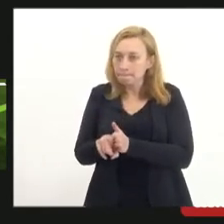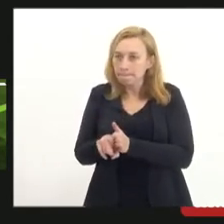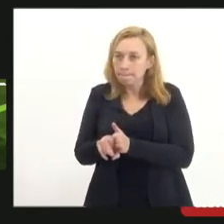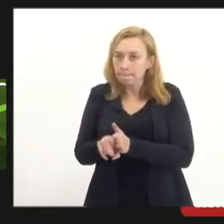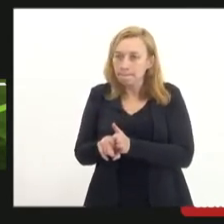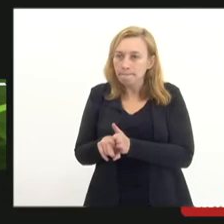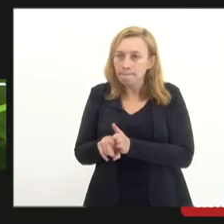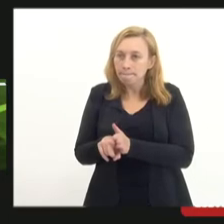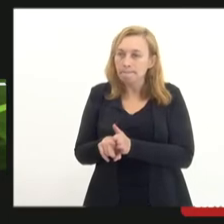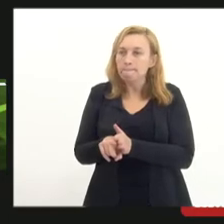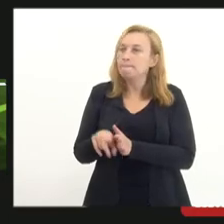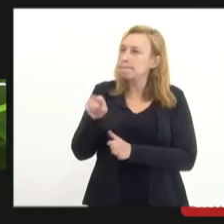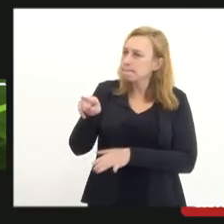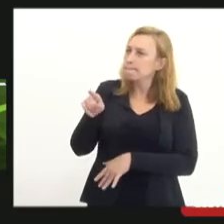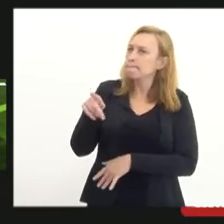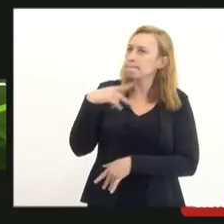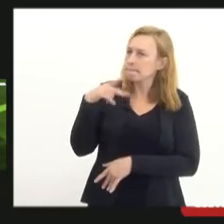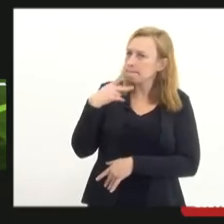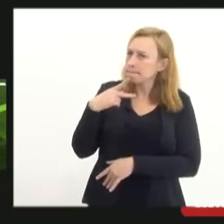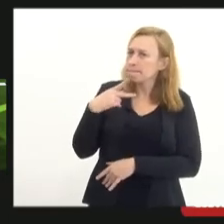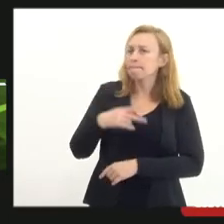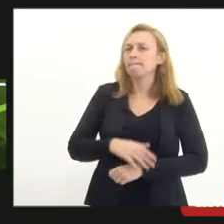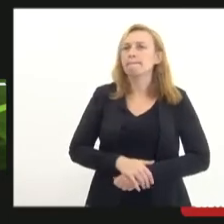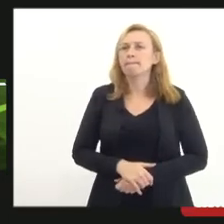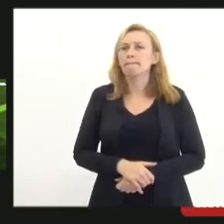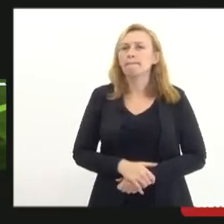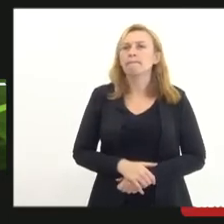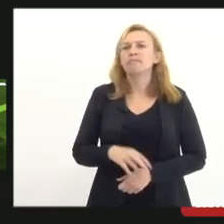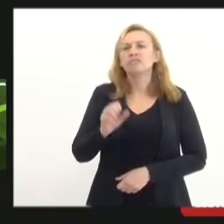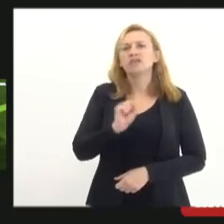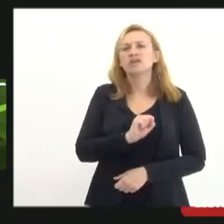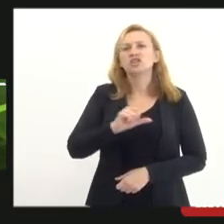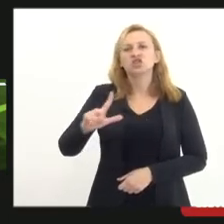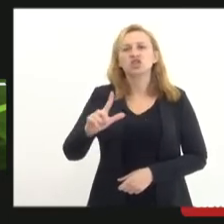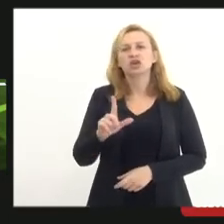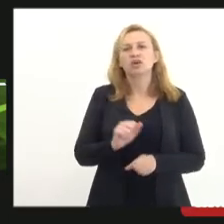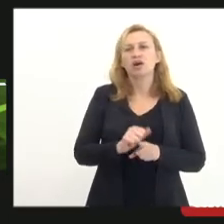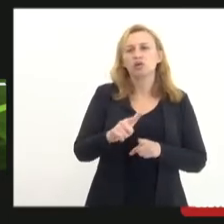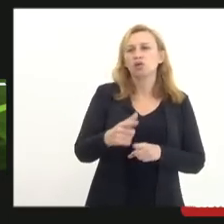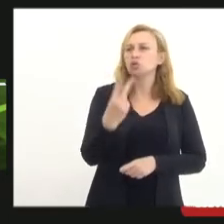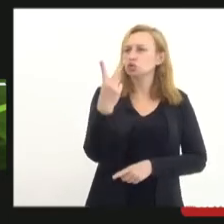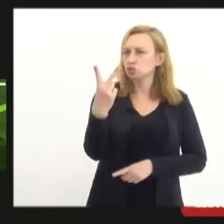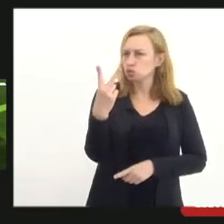você mencionou que a Shell alugou